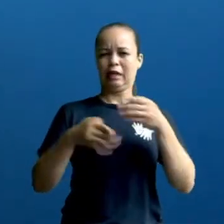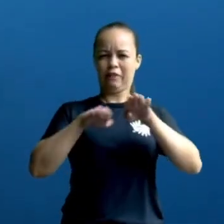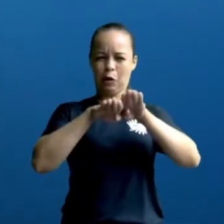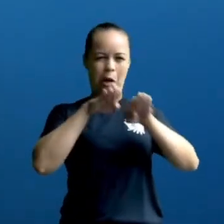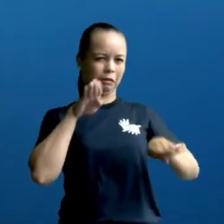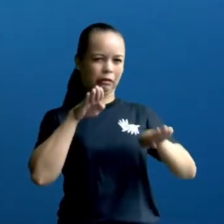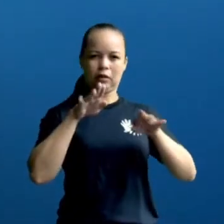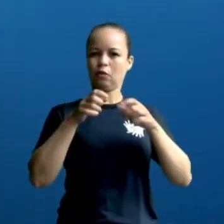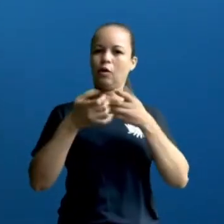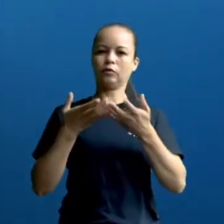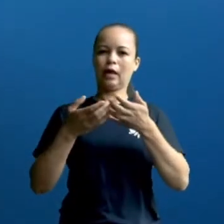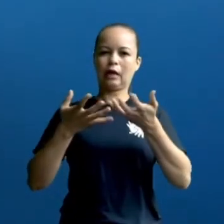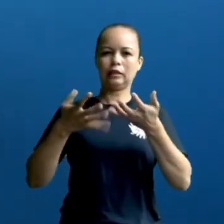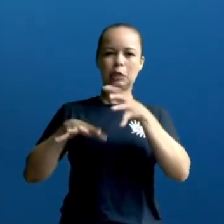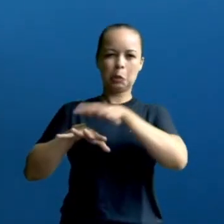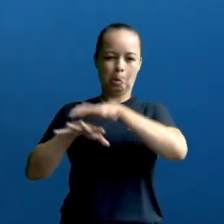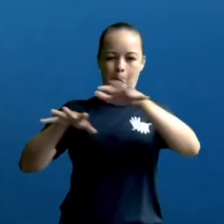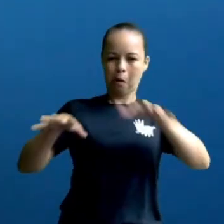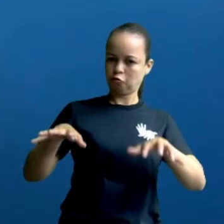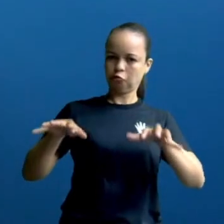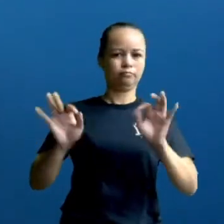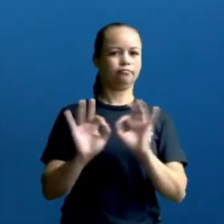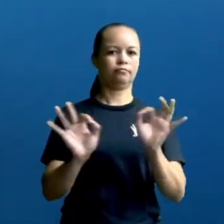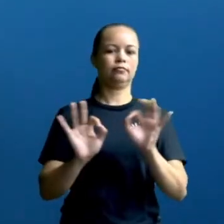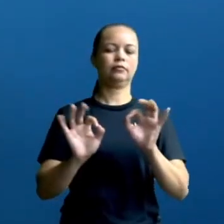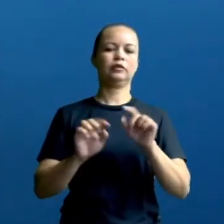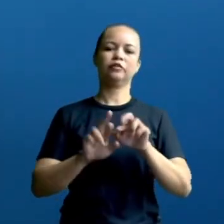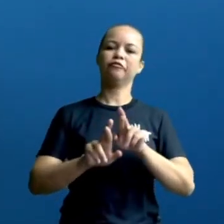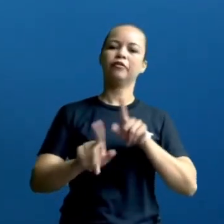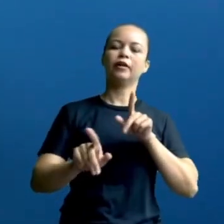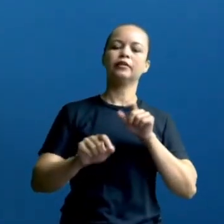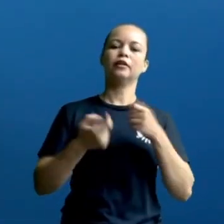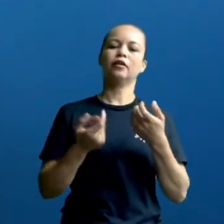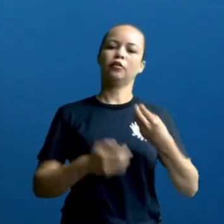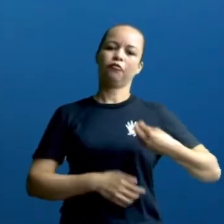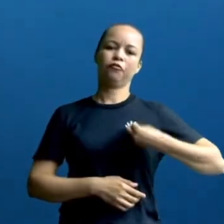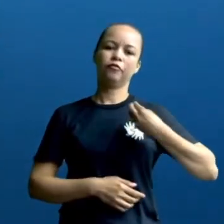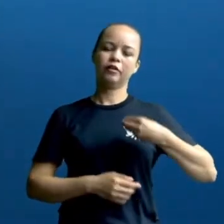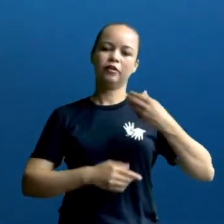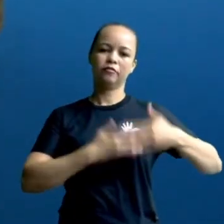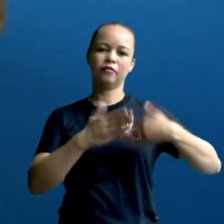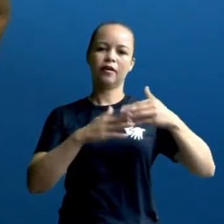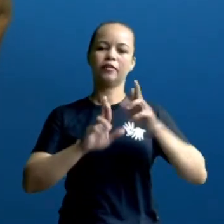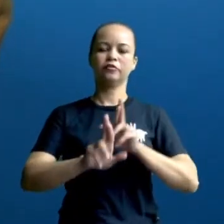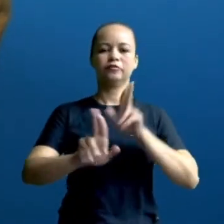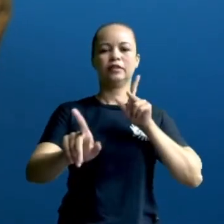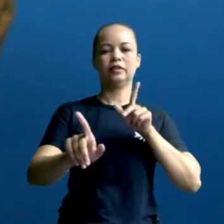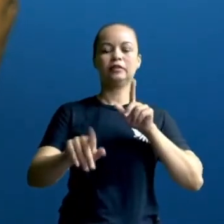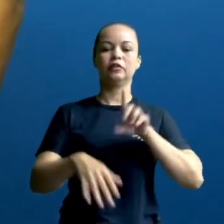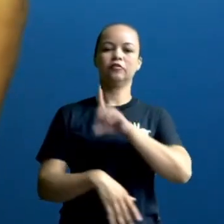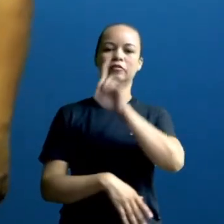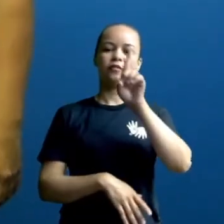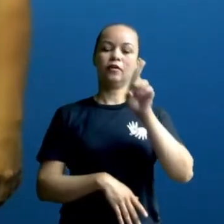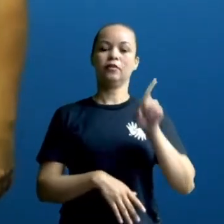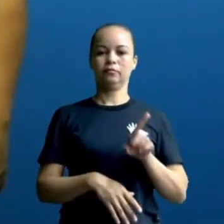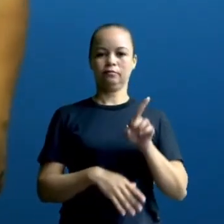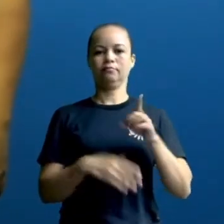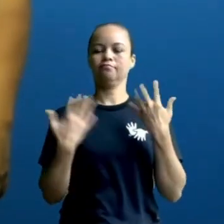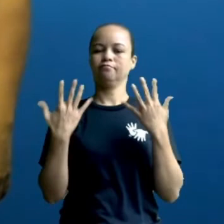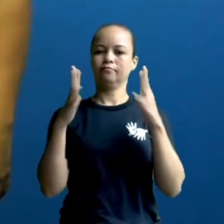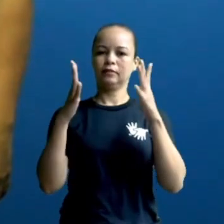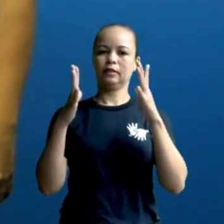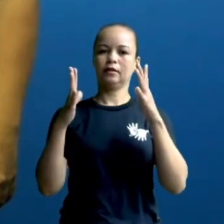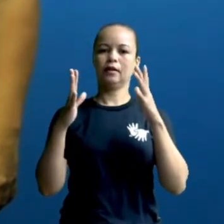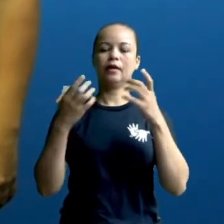desigualdade, tem nada a ver com a exclusão. Então, mais uma vez, viva as diferenças. E viva ao Dia Nacional